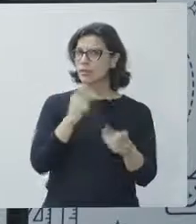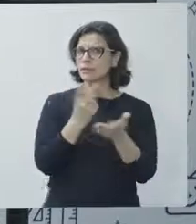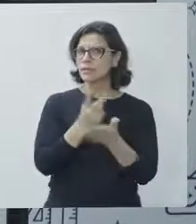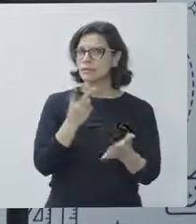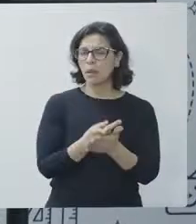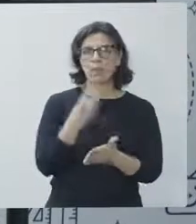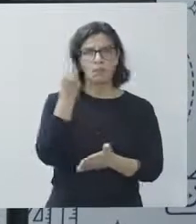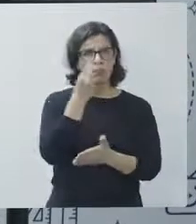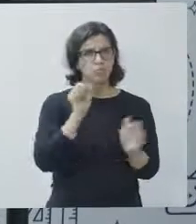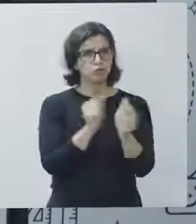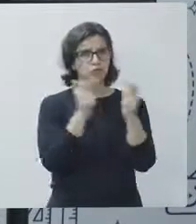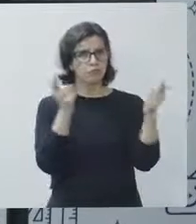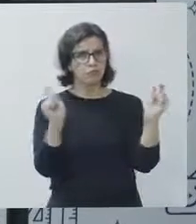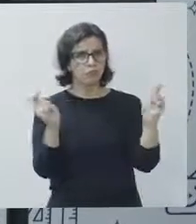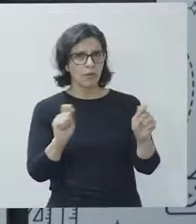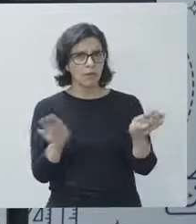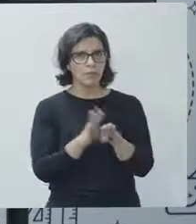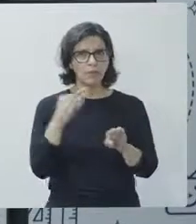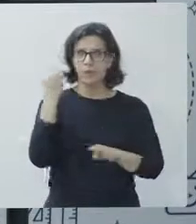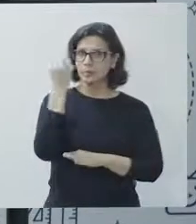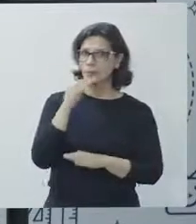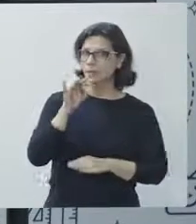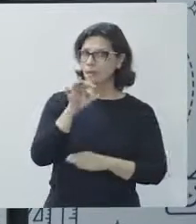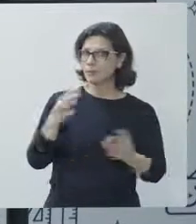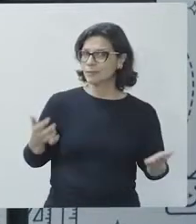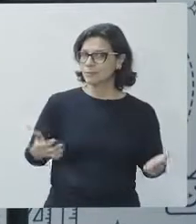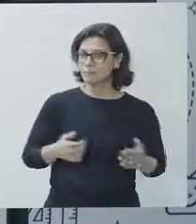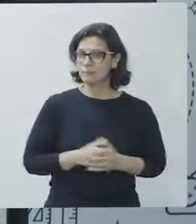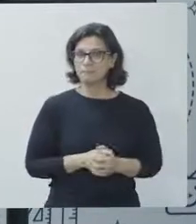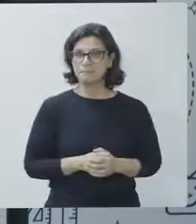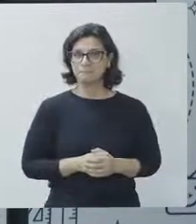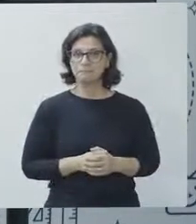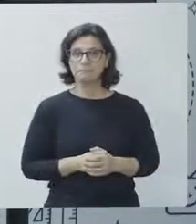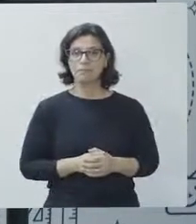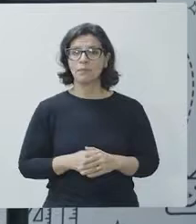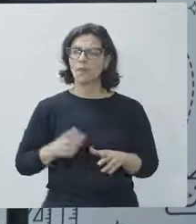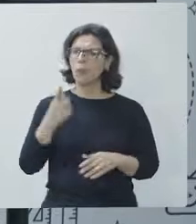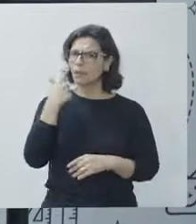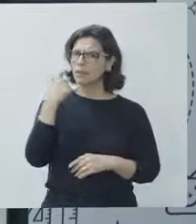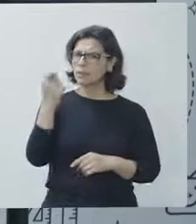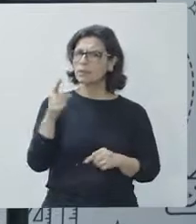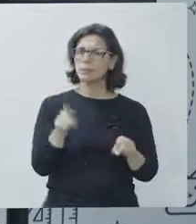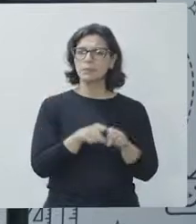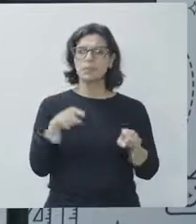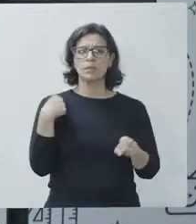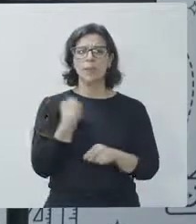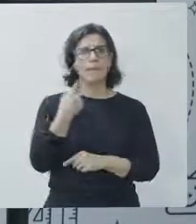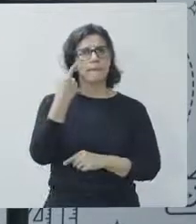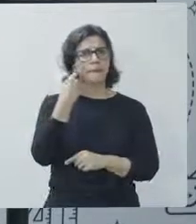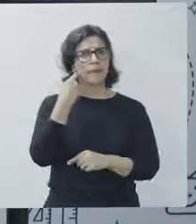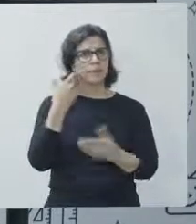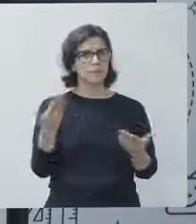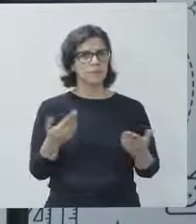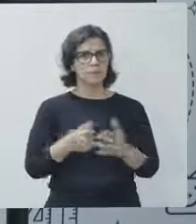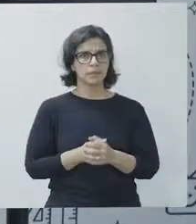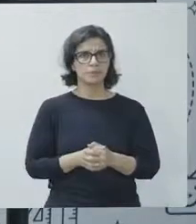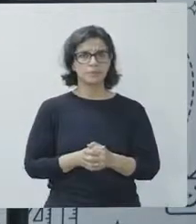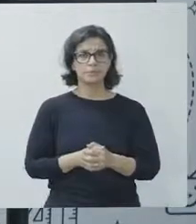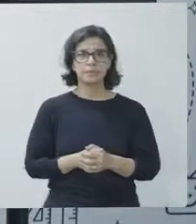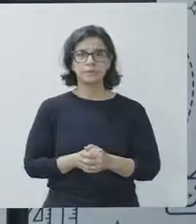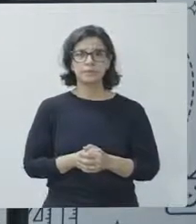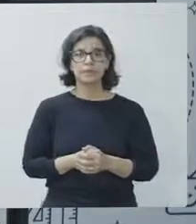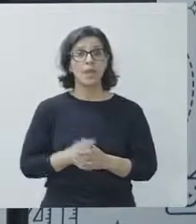Você já vivenciou aí essa experiência de sorte? Né? É interessante a gente pensar. E olha só,